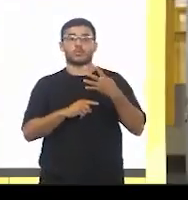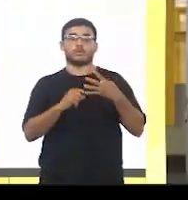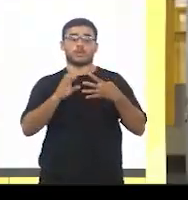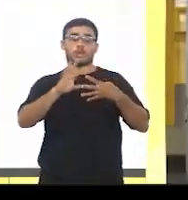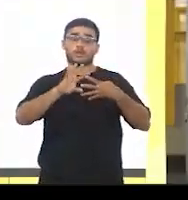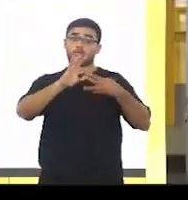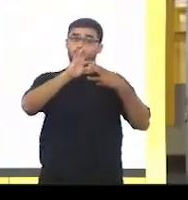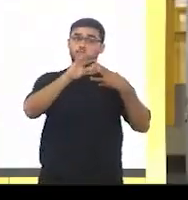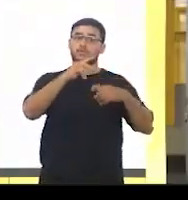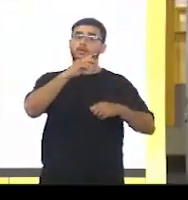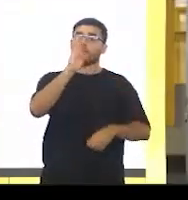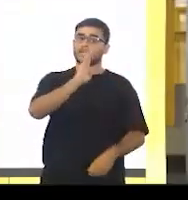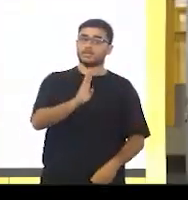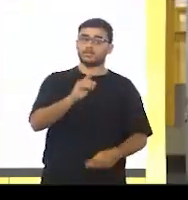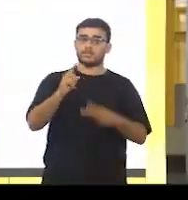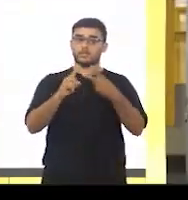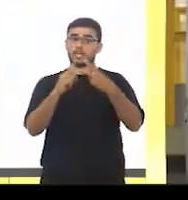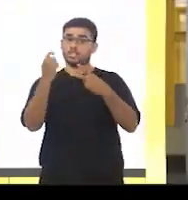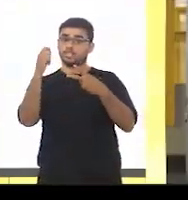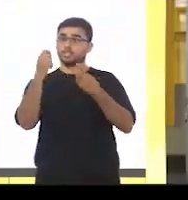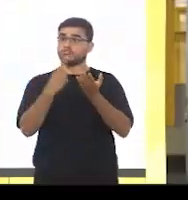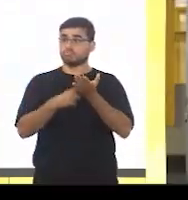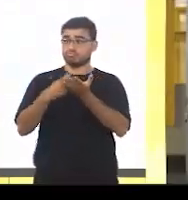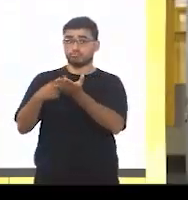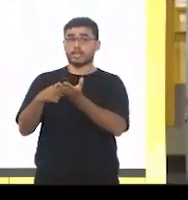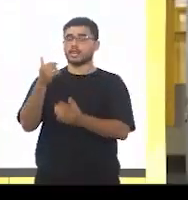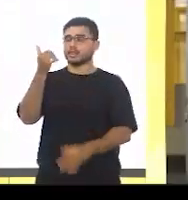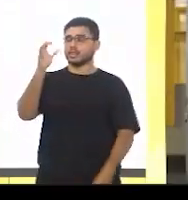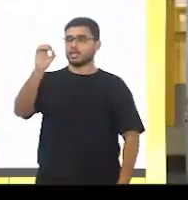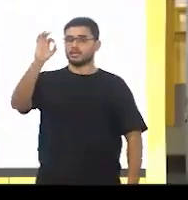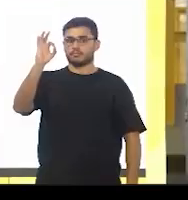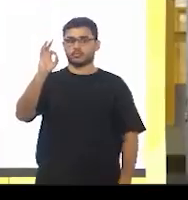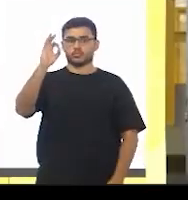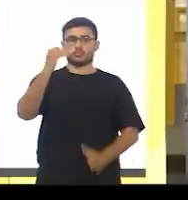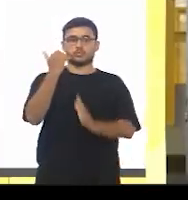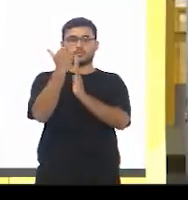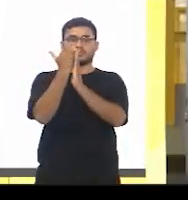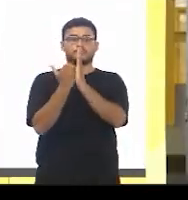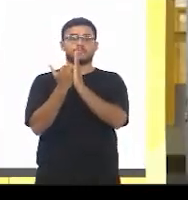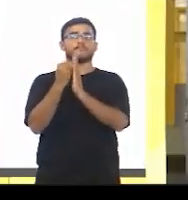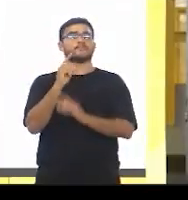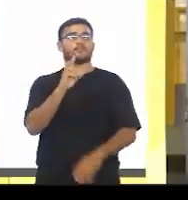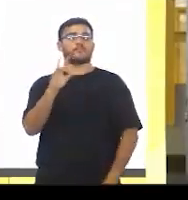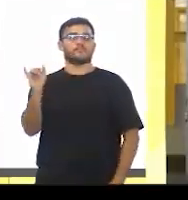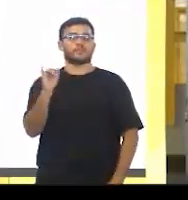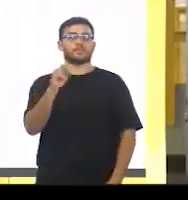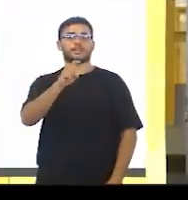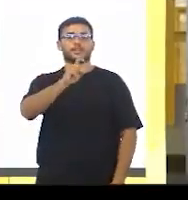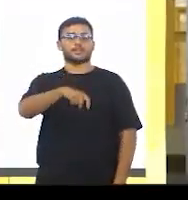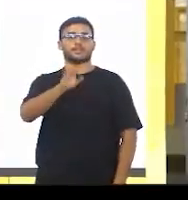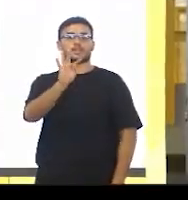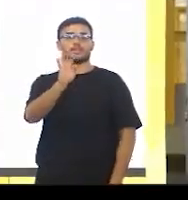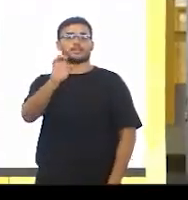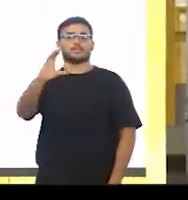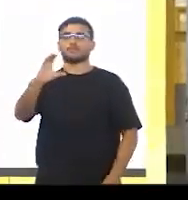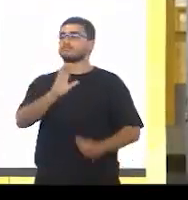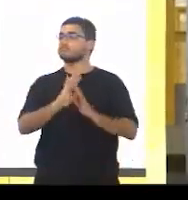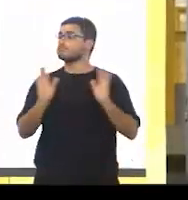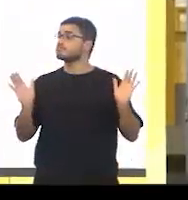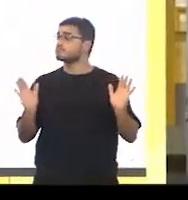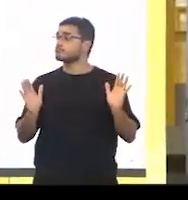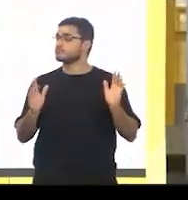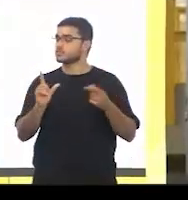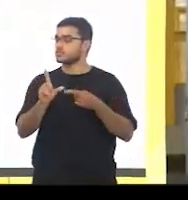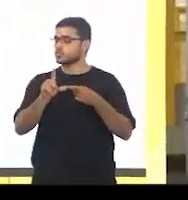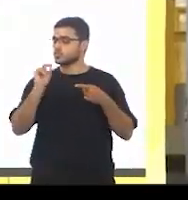Argentina fecham um acordo para corte de 10% na tarifa do Mercosul. Perfeito. Qual